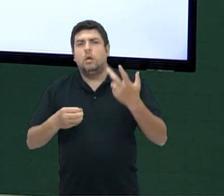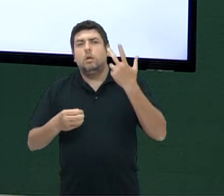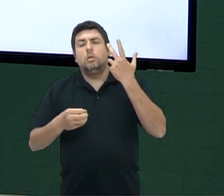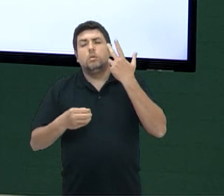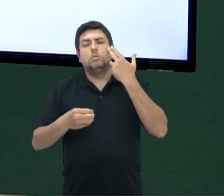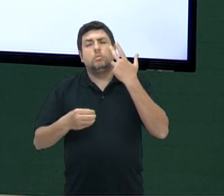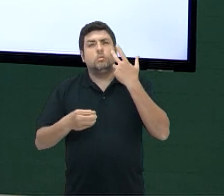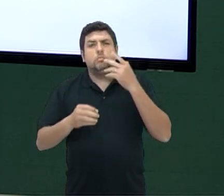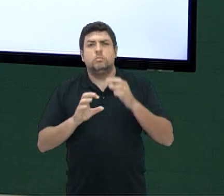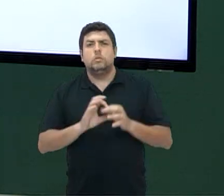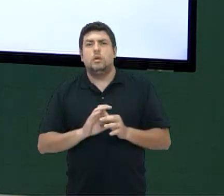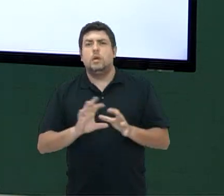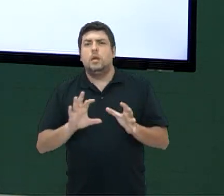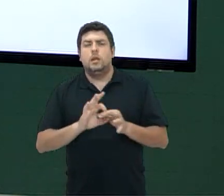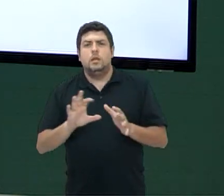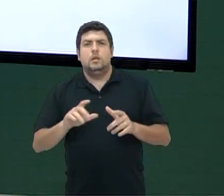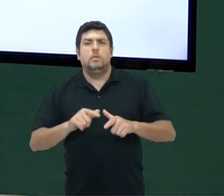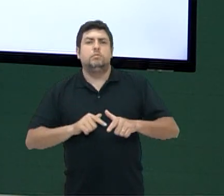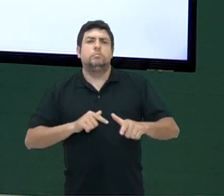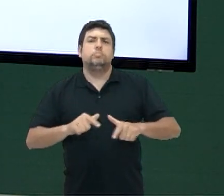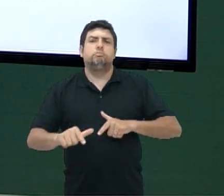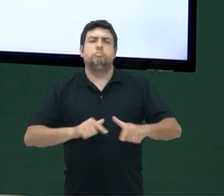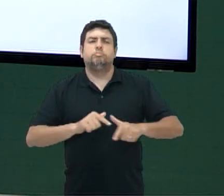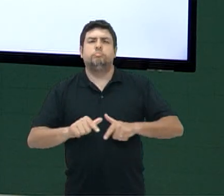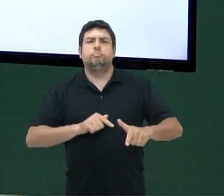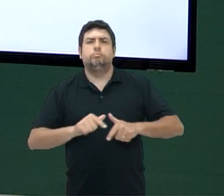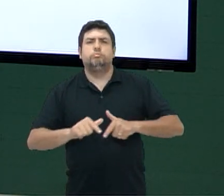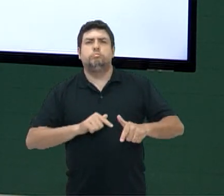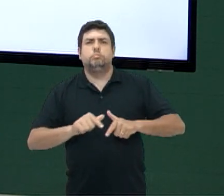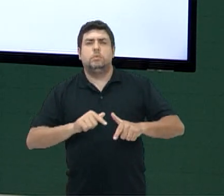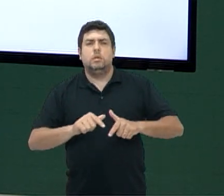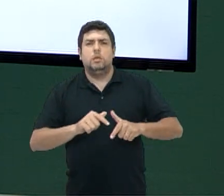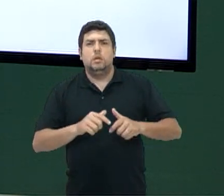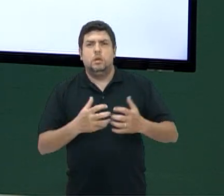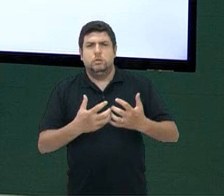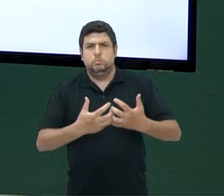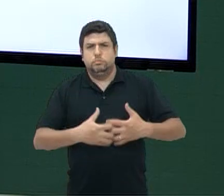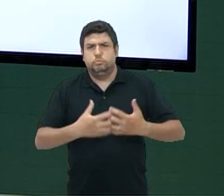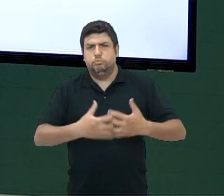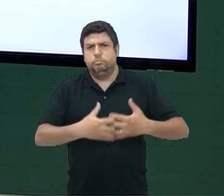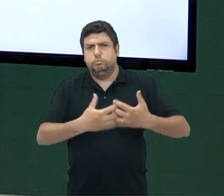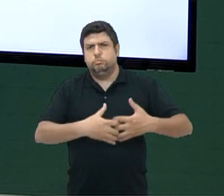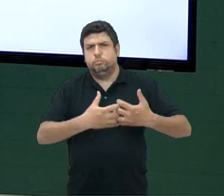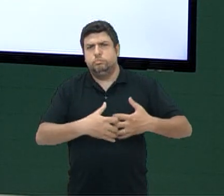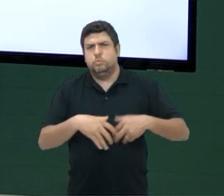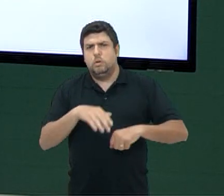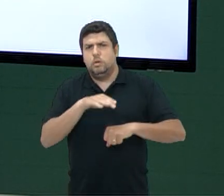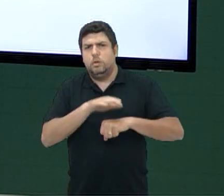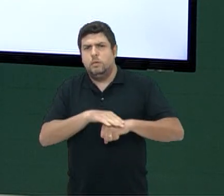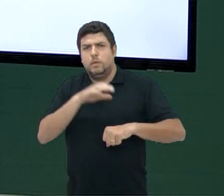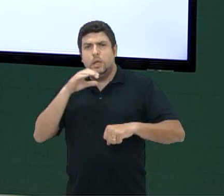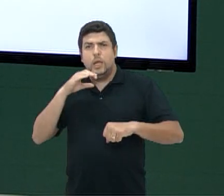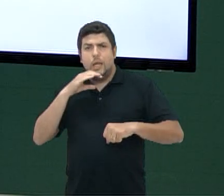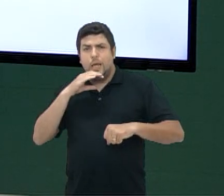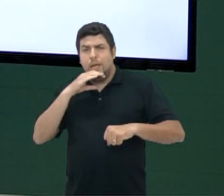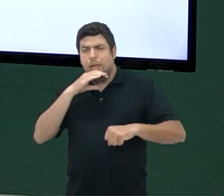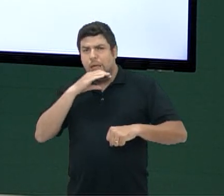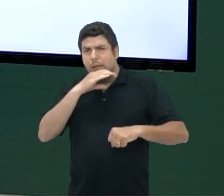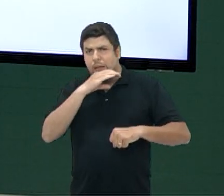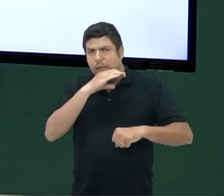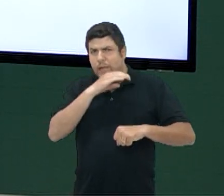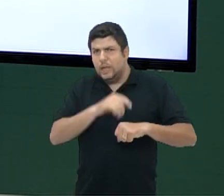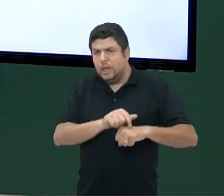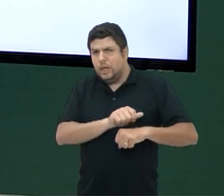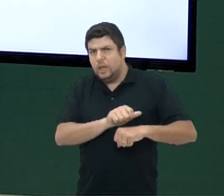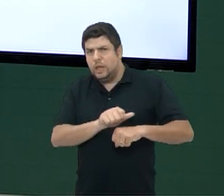Ali, quando você vai estar trabalhando com a fonte de maior temperatura, em relação à fonte de